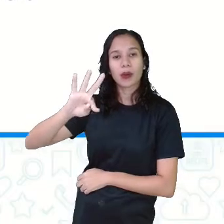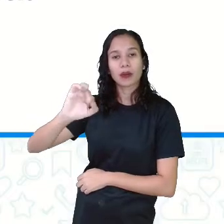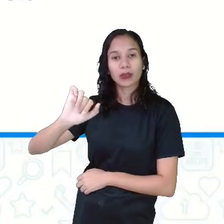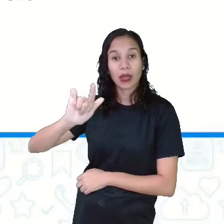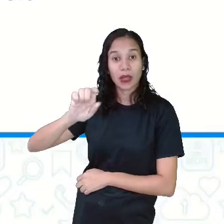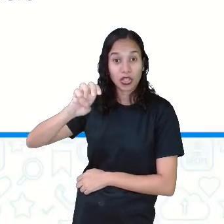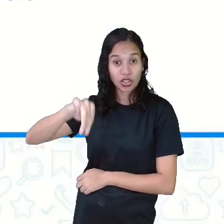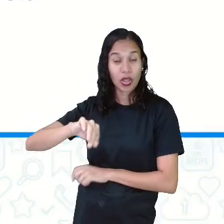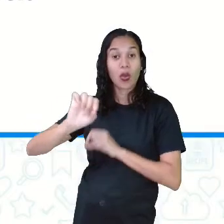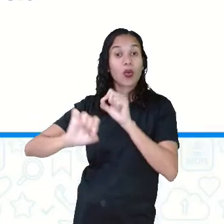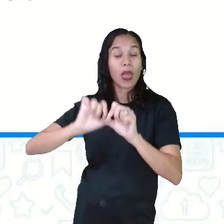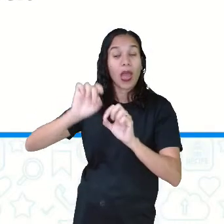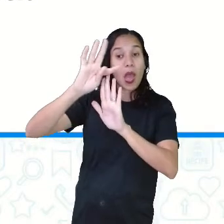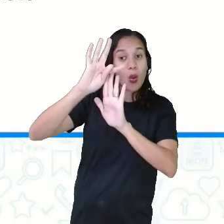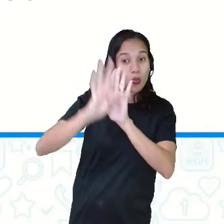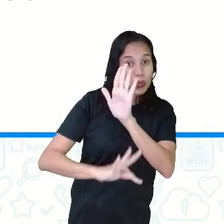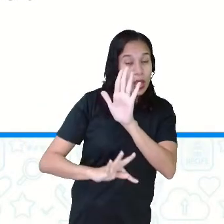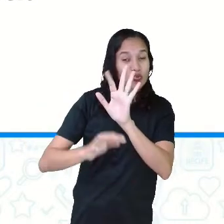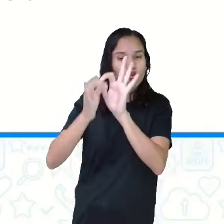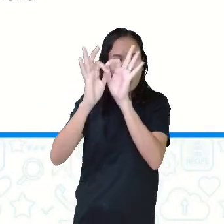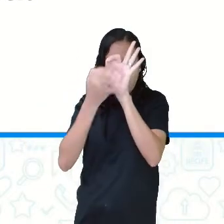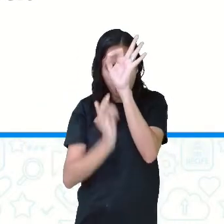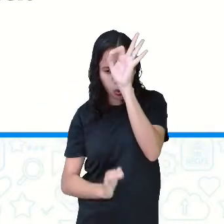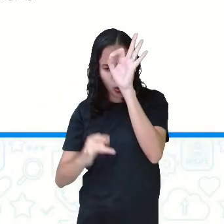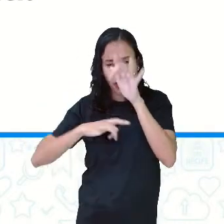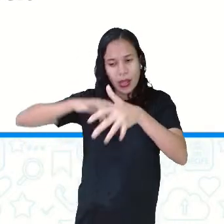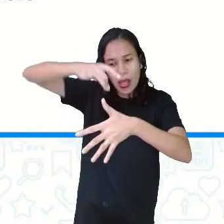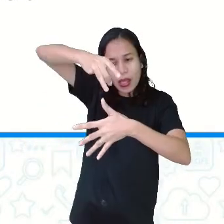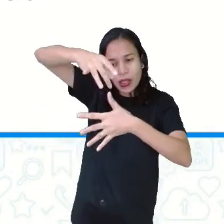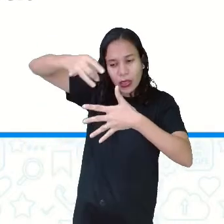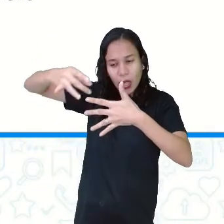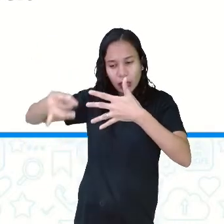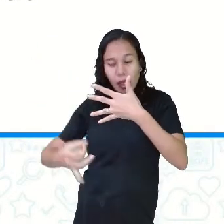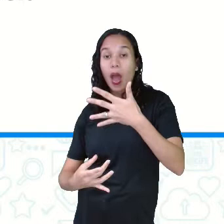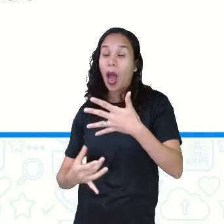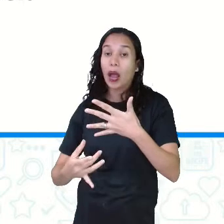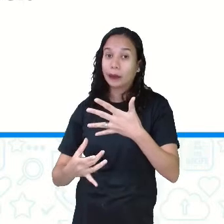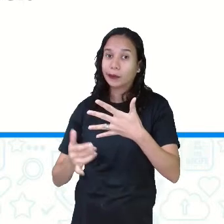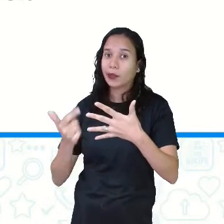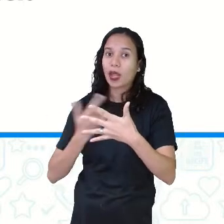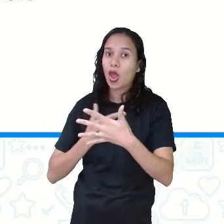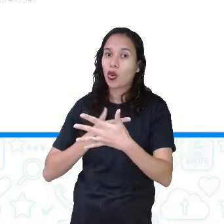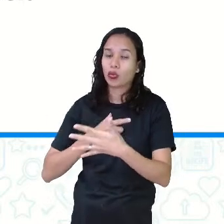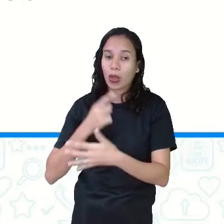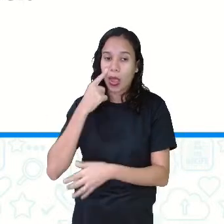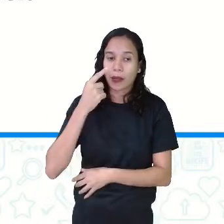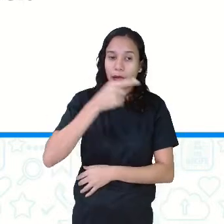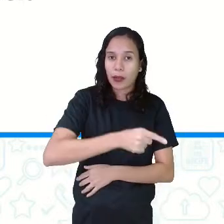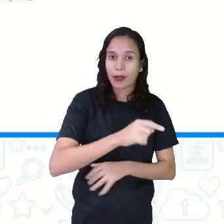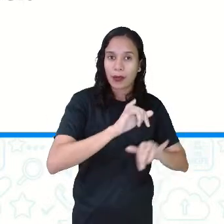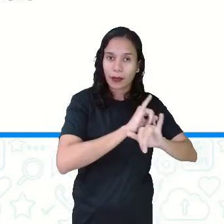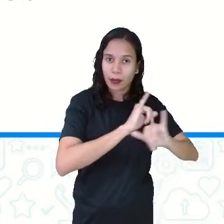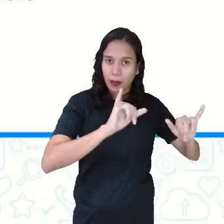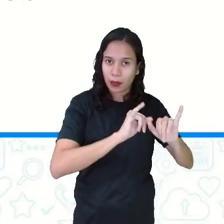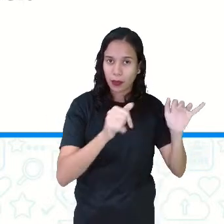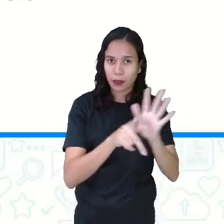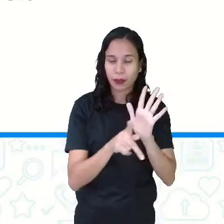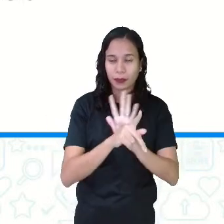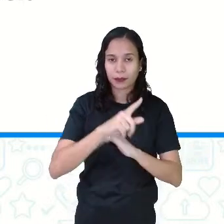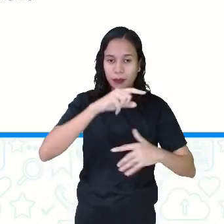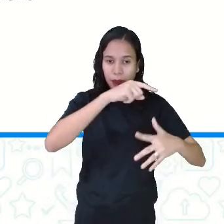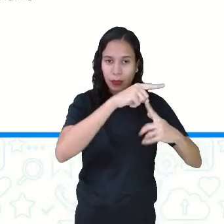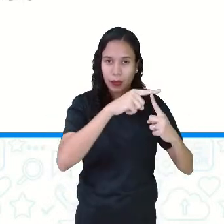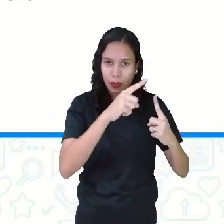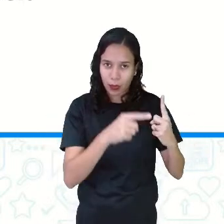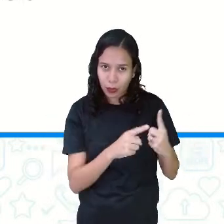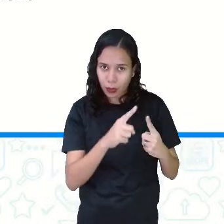texto mais longo, com detalhes e informações que geralmente não são encontradas em outros tipos